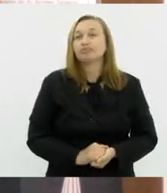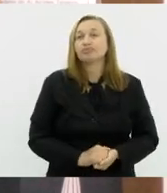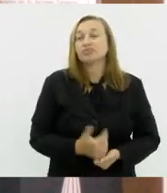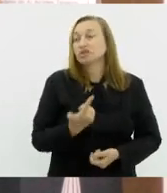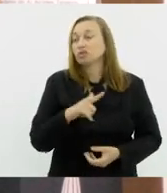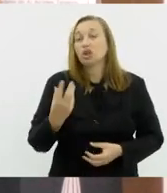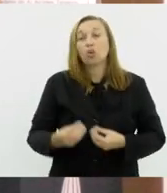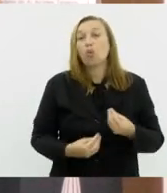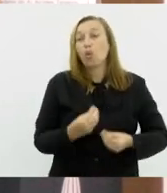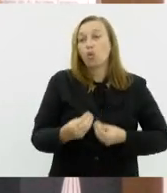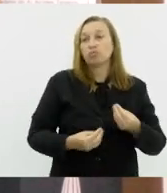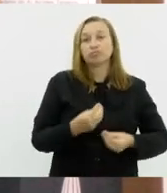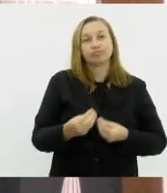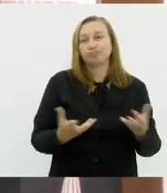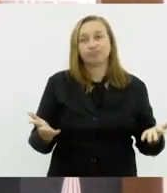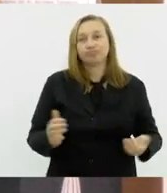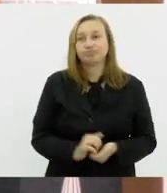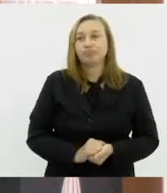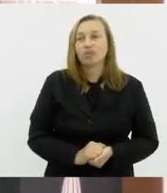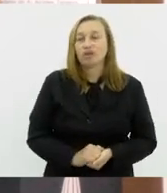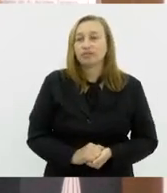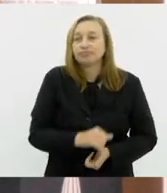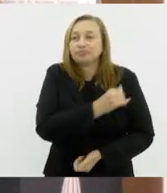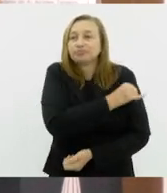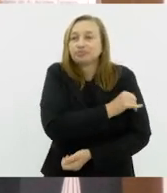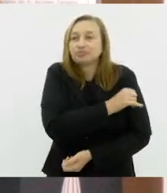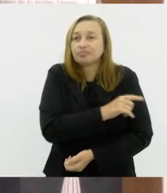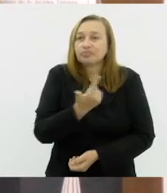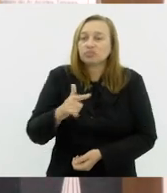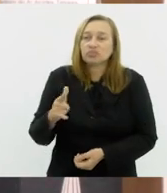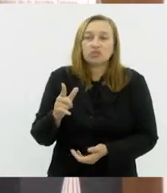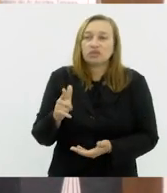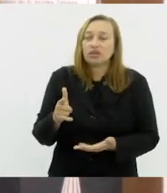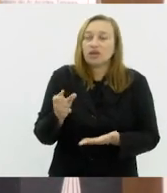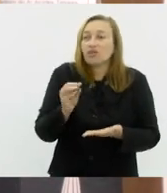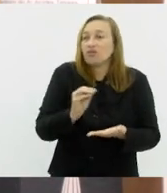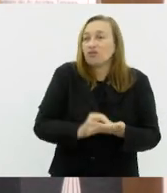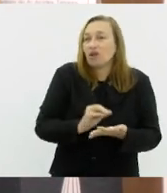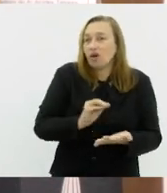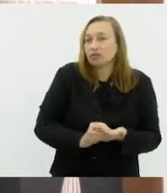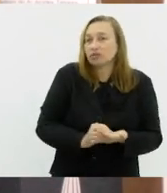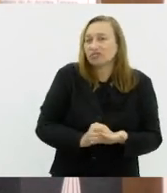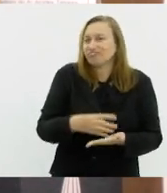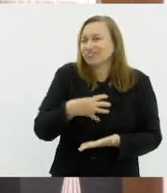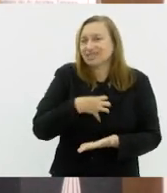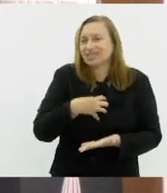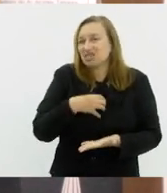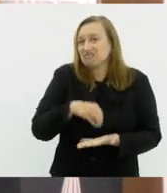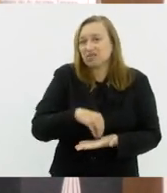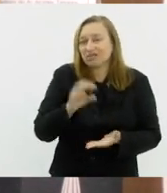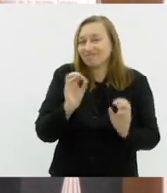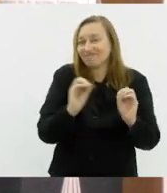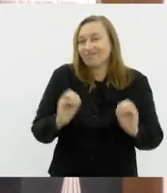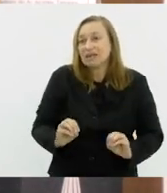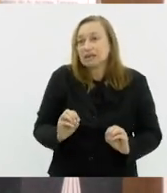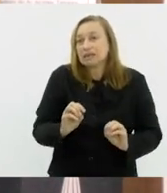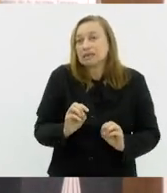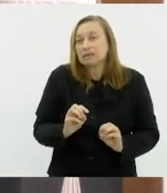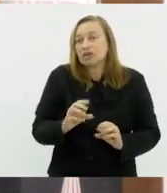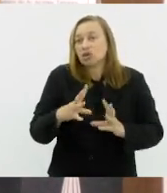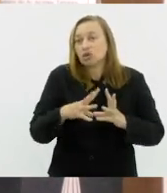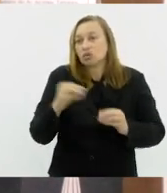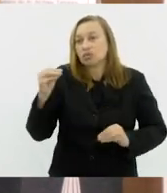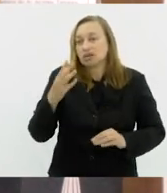Não há a menor... Não sei, o Rio de Janeiro não teria nenhuma falta não sentiria nenhuma falta se isso desaparecesse